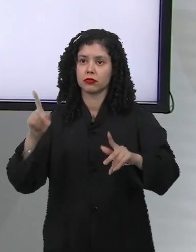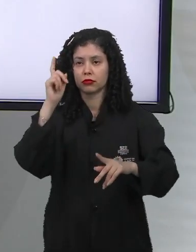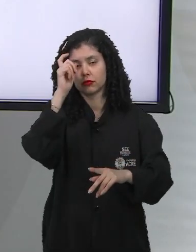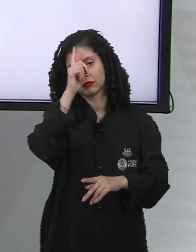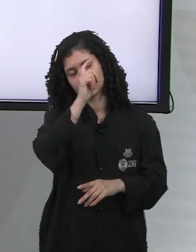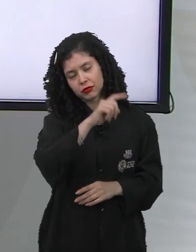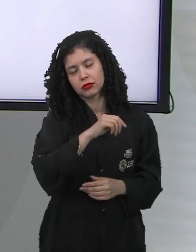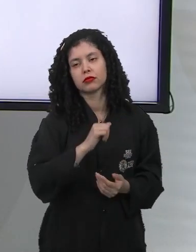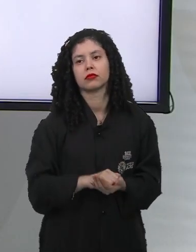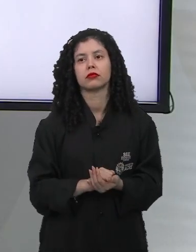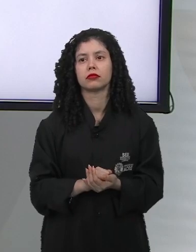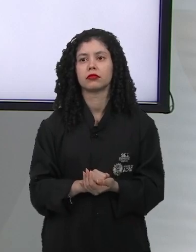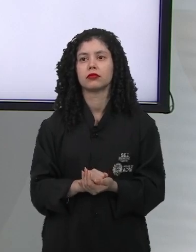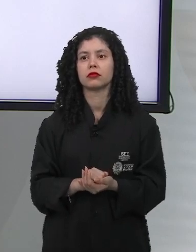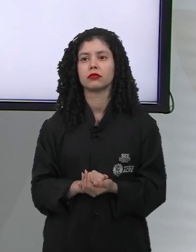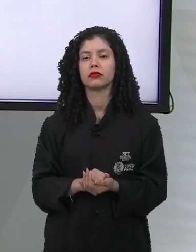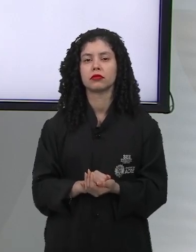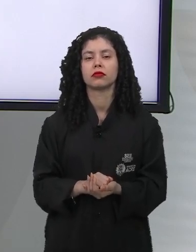diferentes